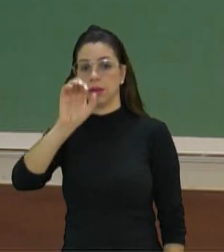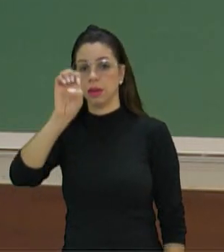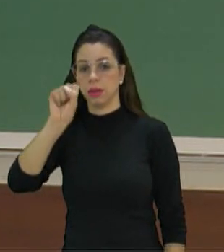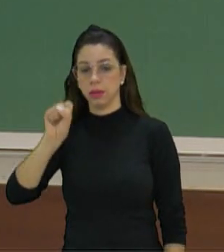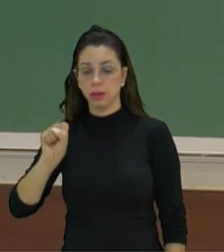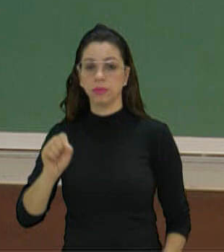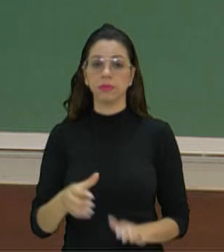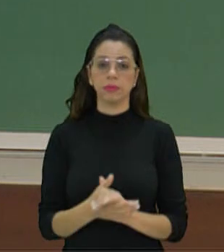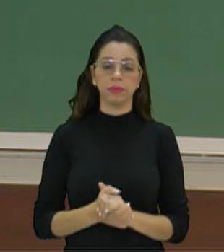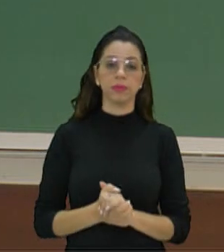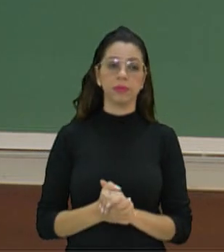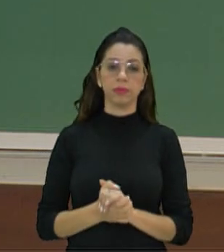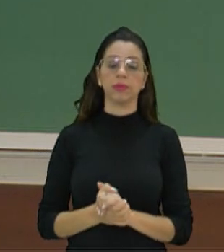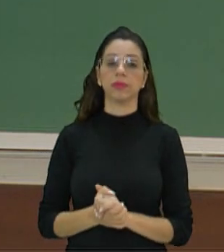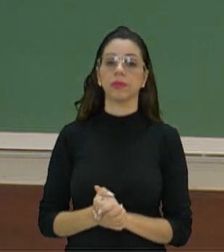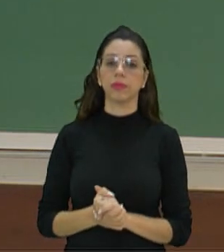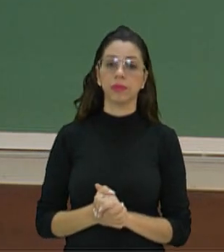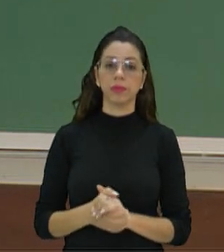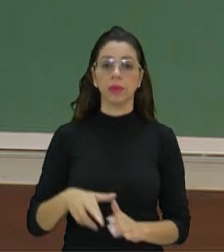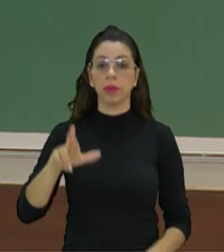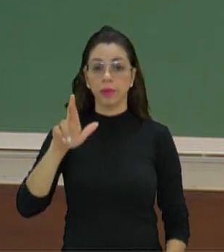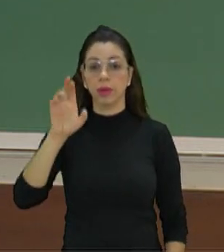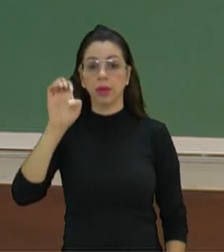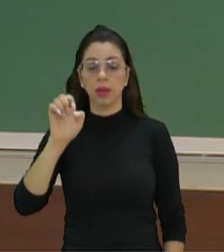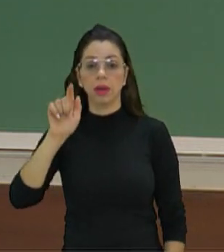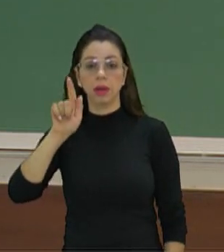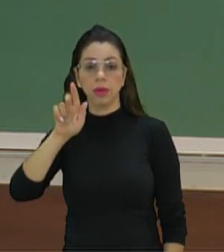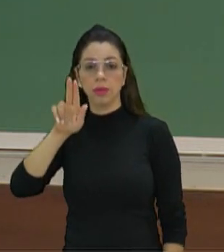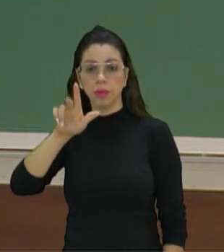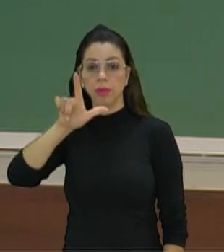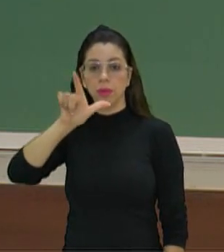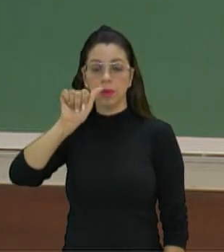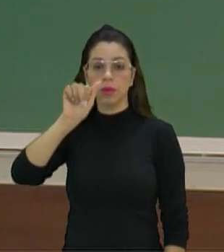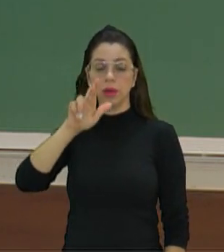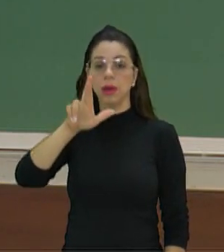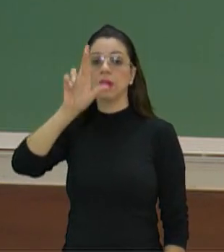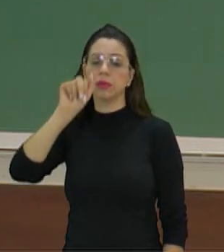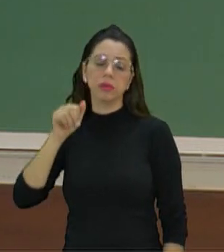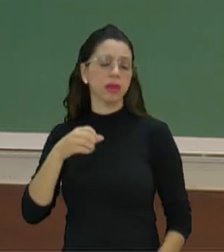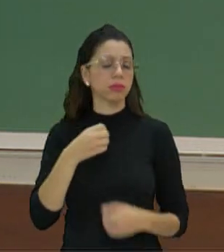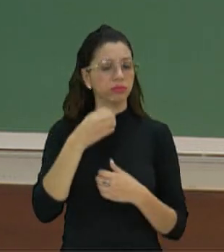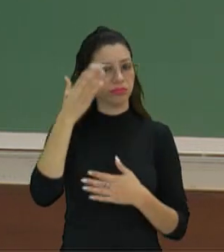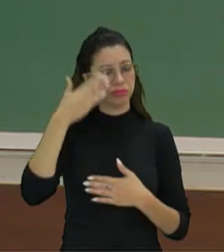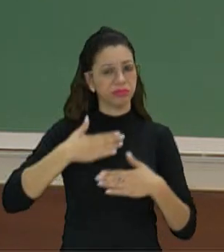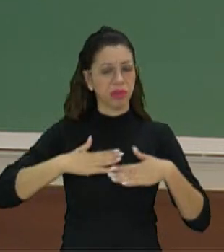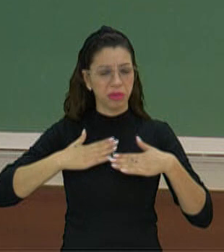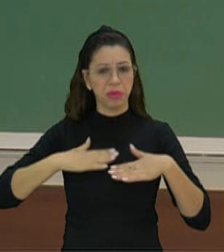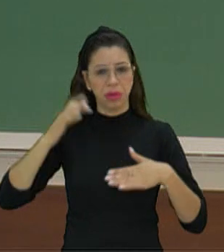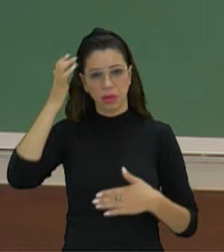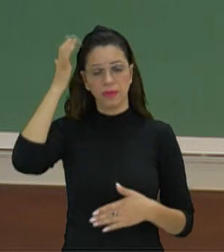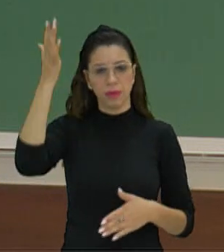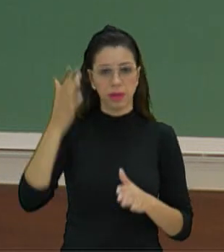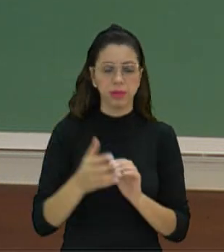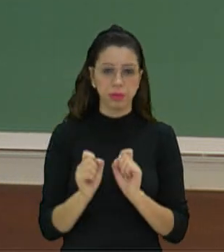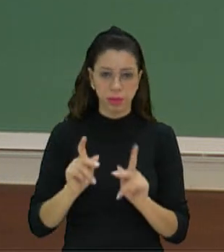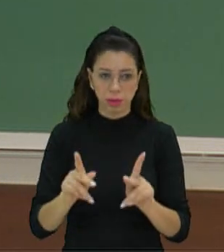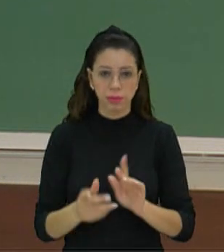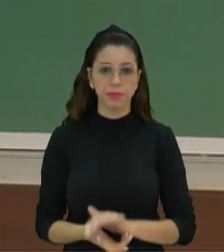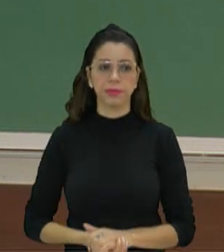seu tipo. Os regulares é de boa porque tanto passado quanto particípio basta pôr o ED,